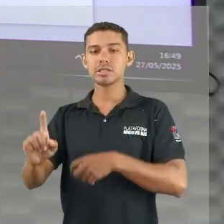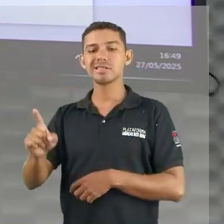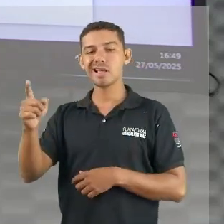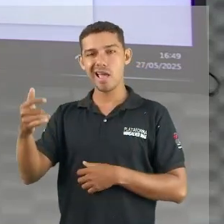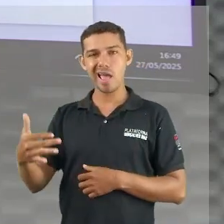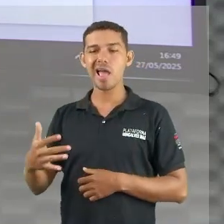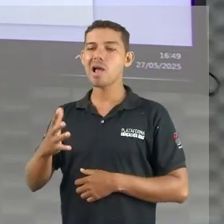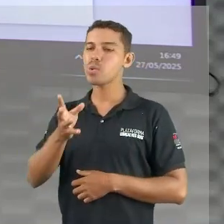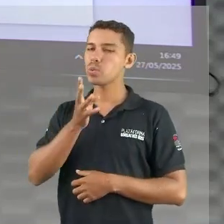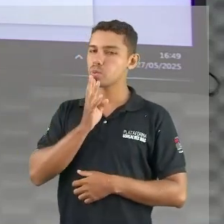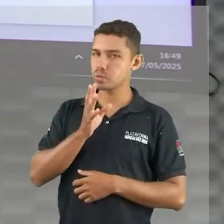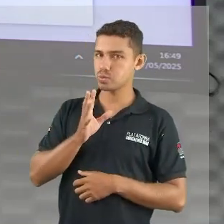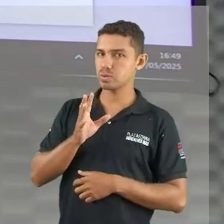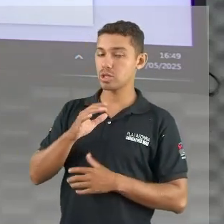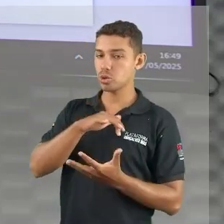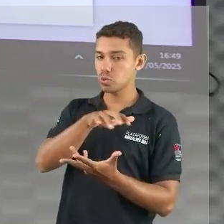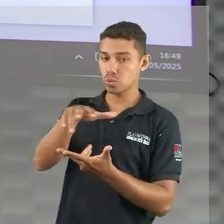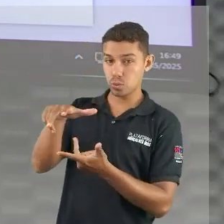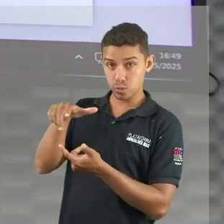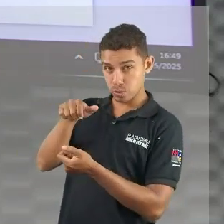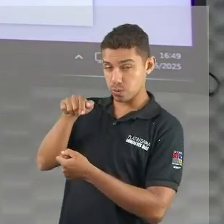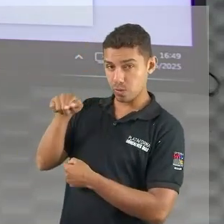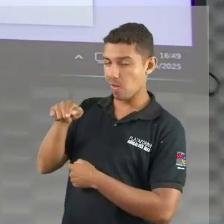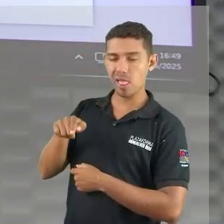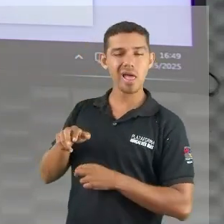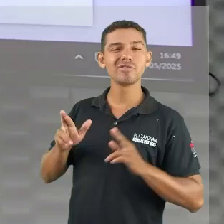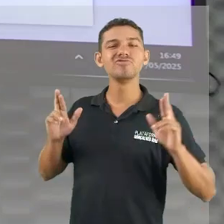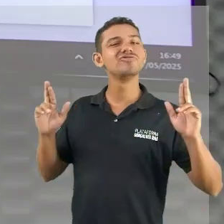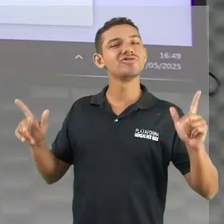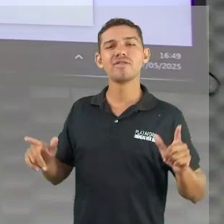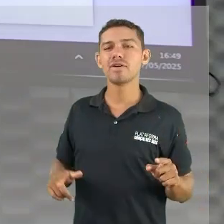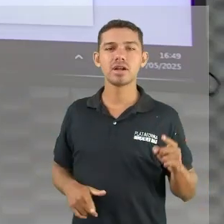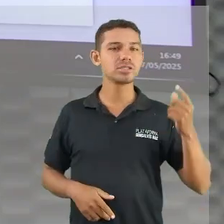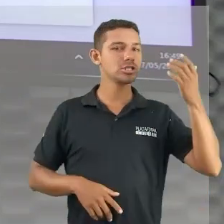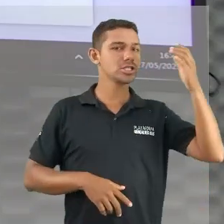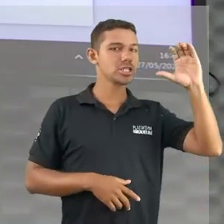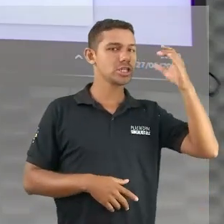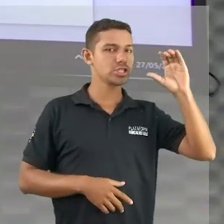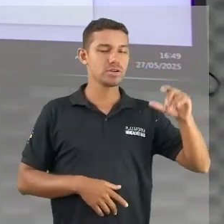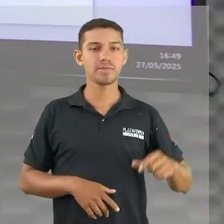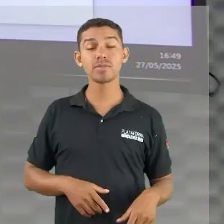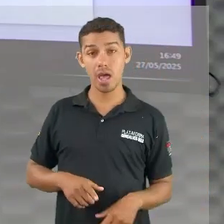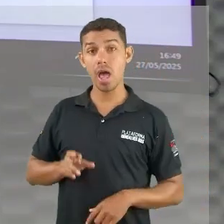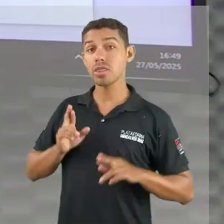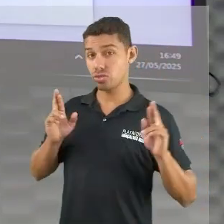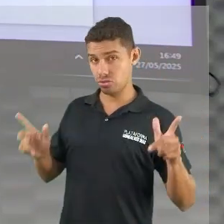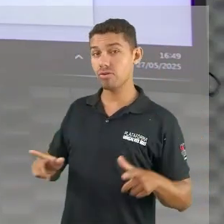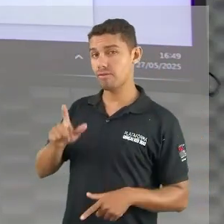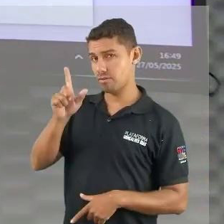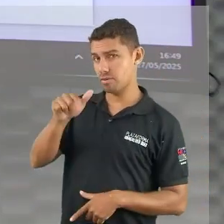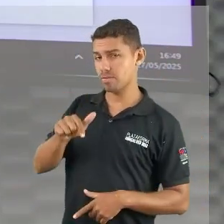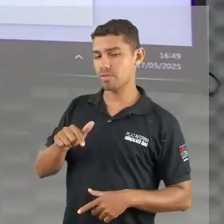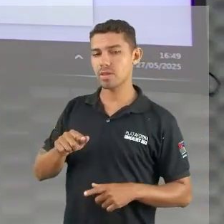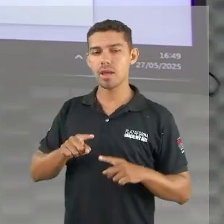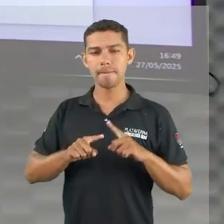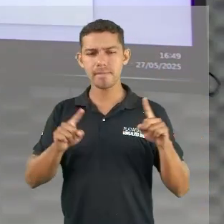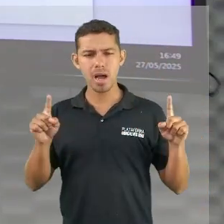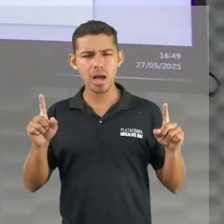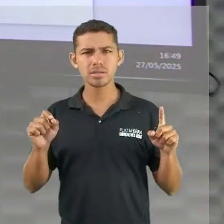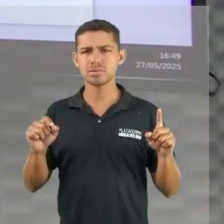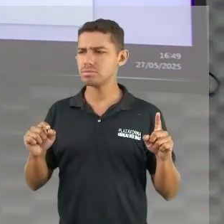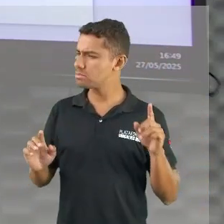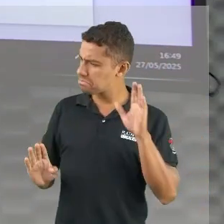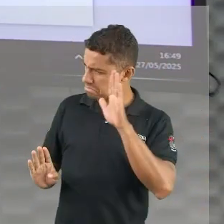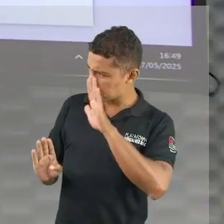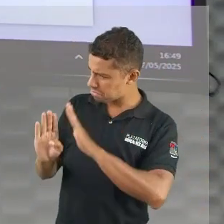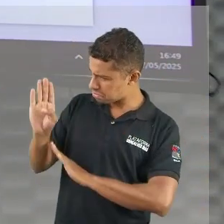é um conhecer do mundo que não é igual ao conhecimento científico, é sim diferente, mas que fez